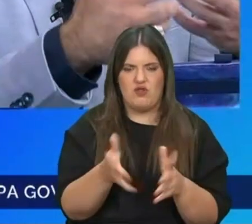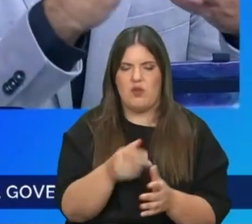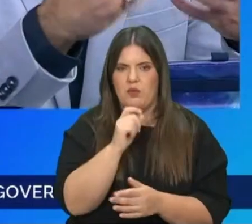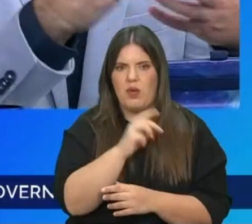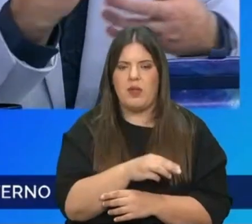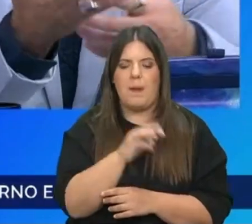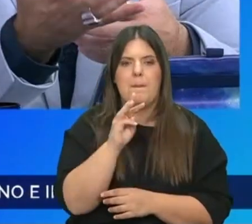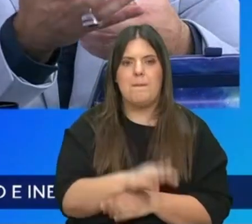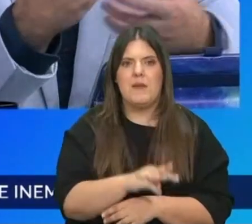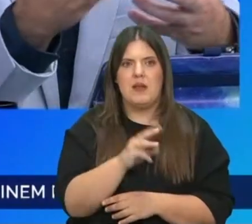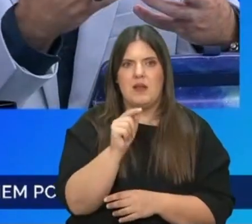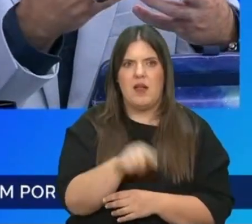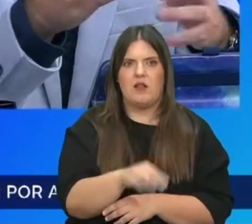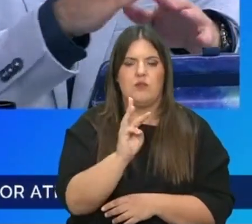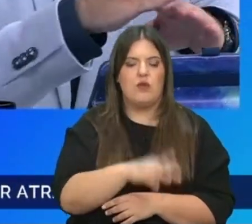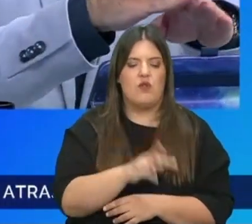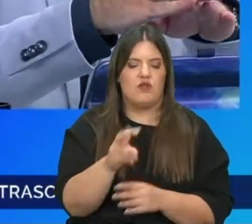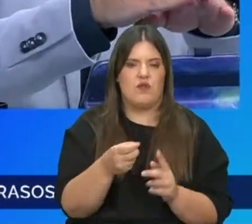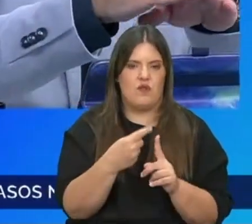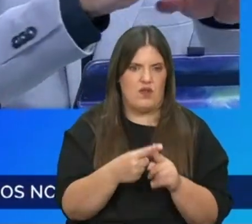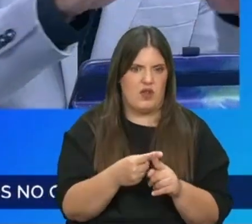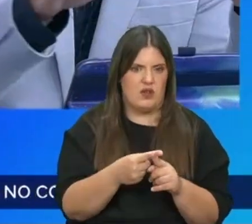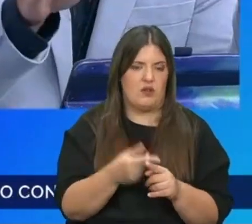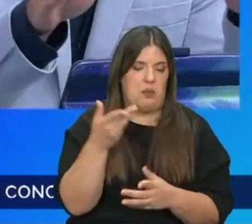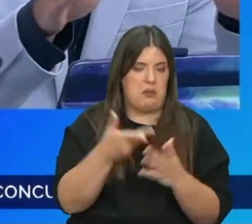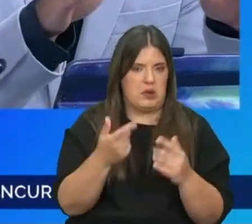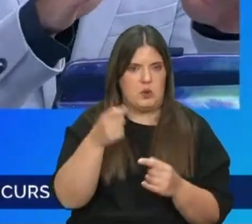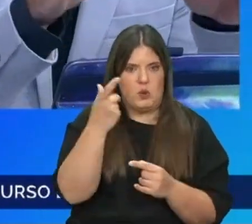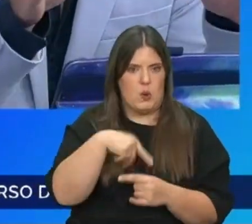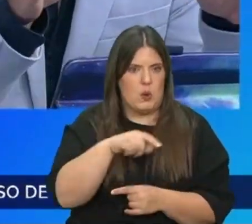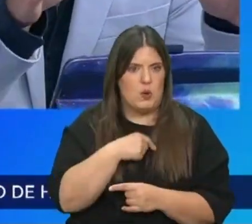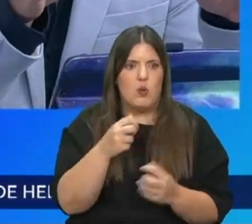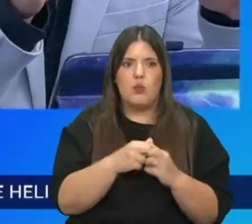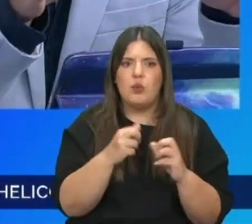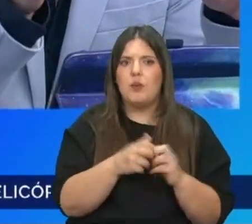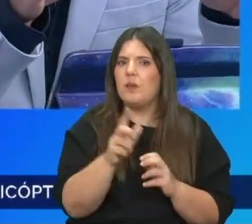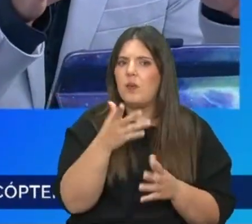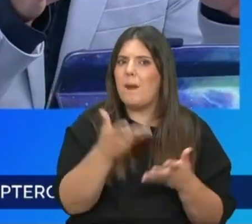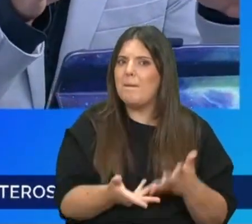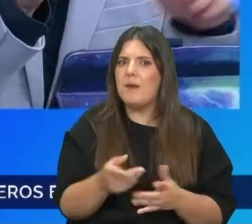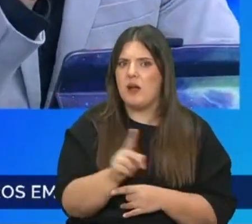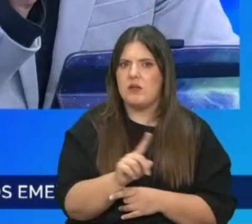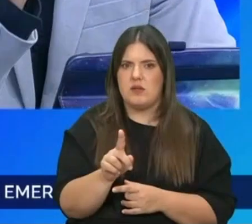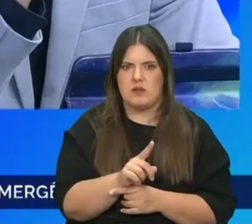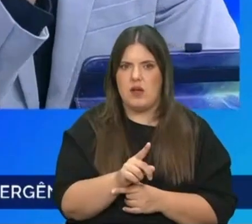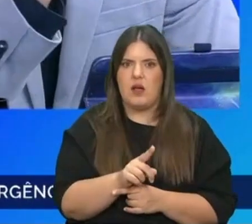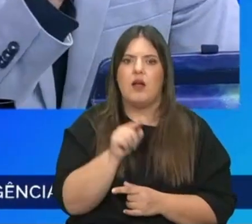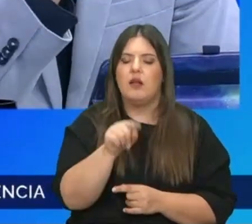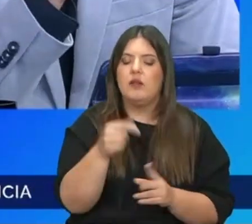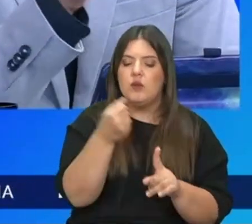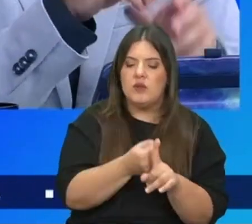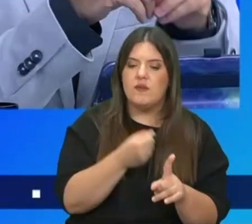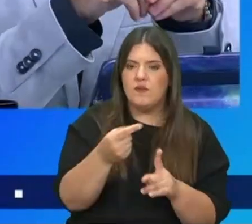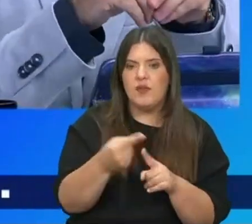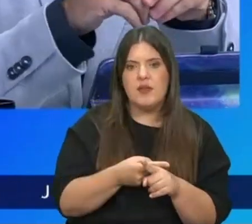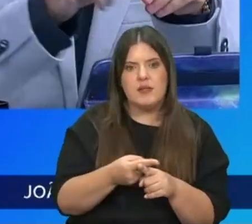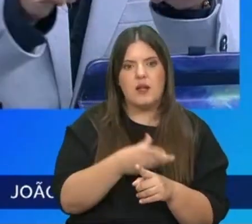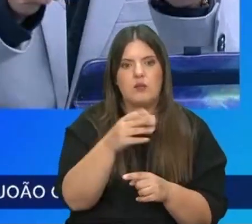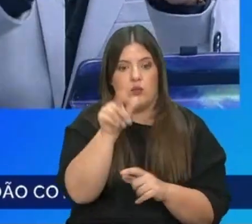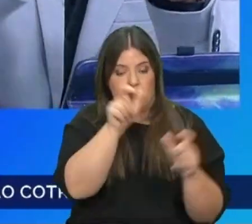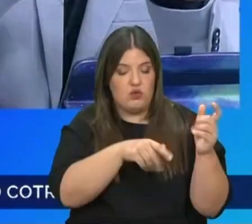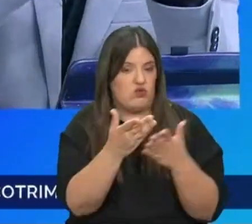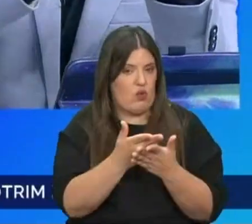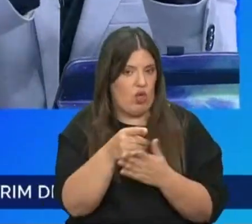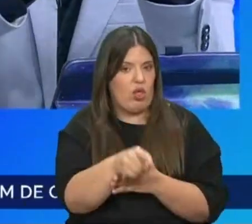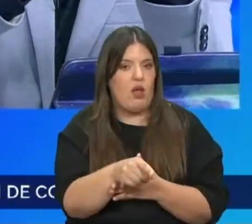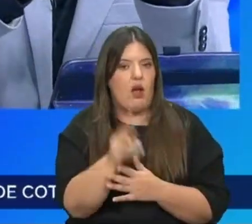de vezes ou milhares de milhões de vezes a massa do nosso Sol. Aqui o problema não é a massa destes buracos negros. Aqui o desafio muito interessante para os astrónomos foi, quando olharam